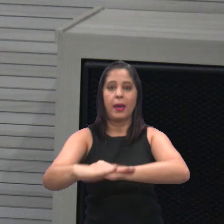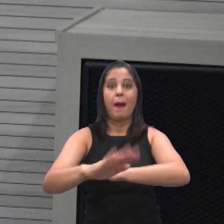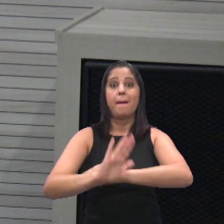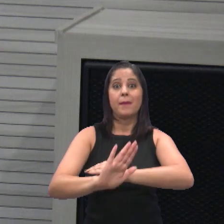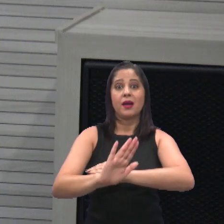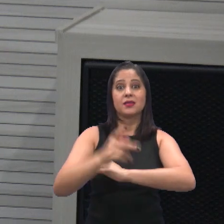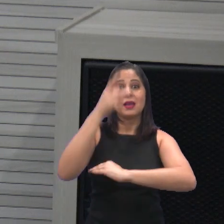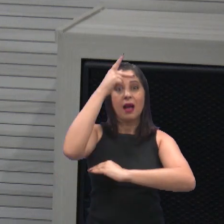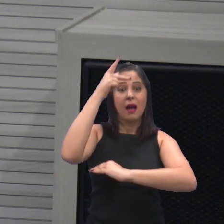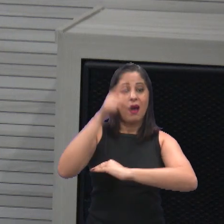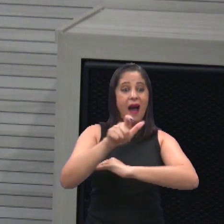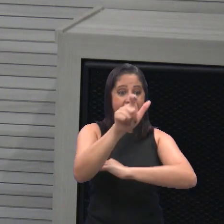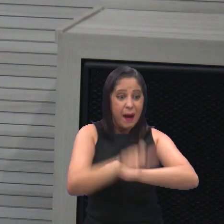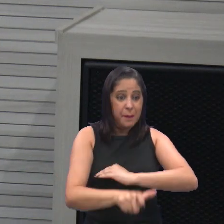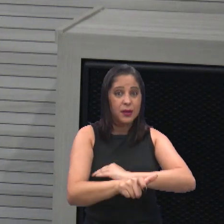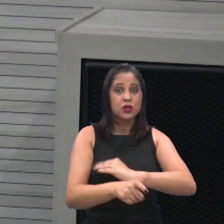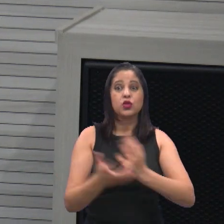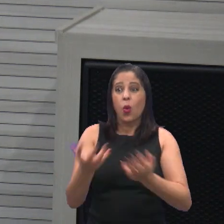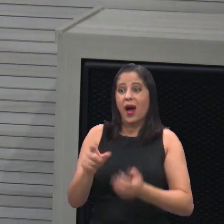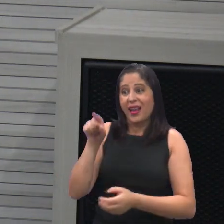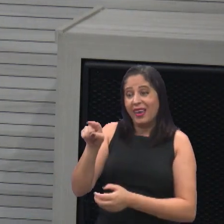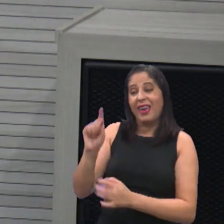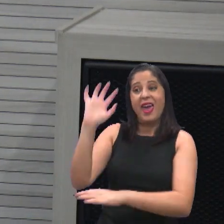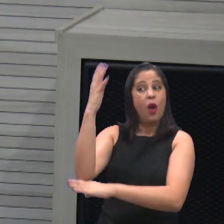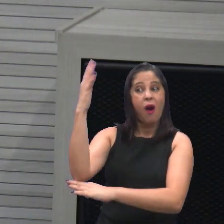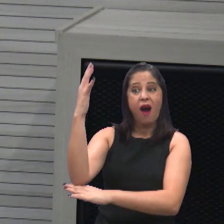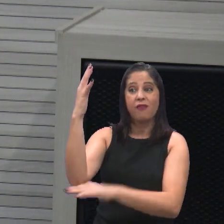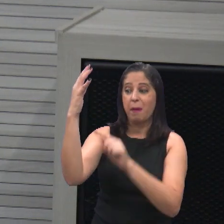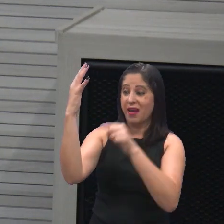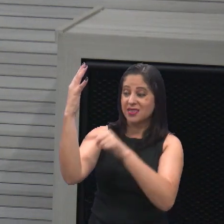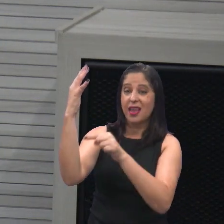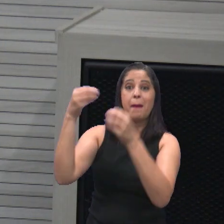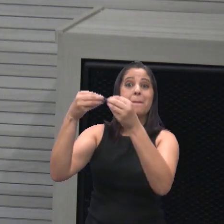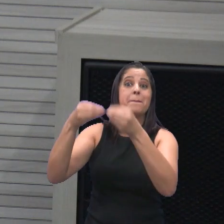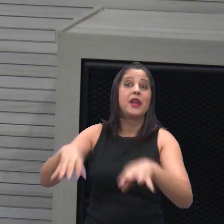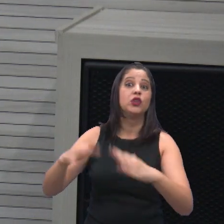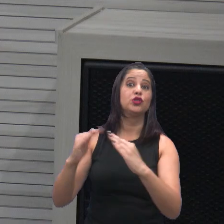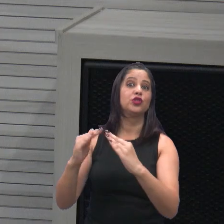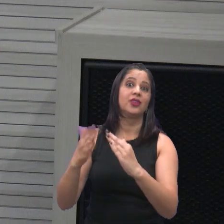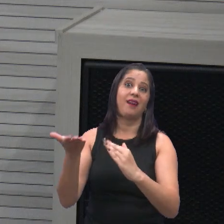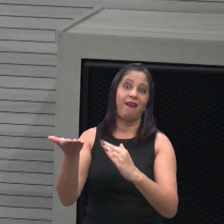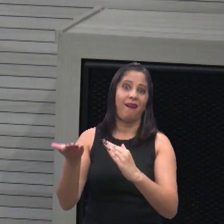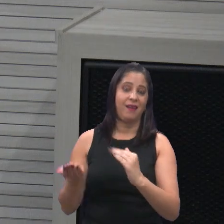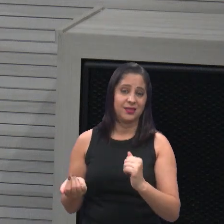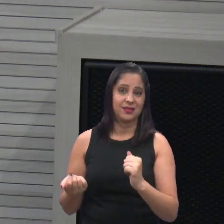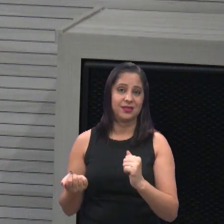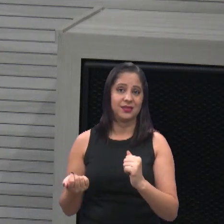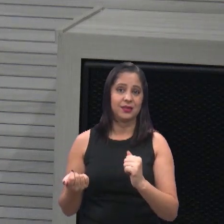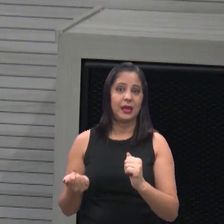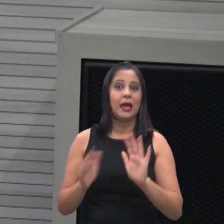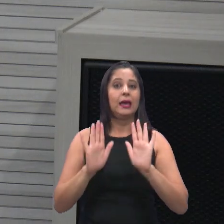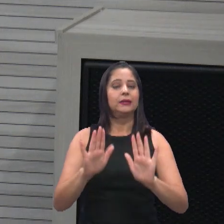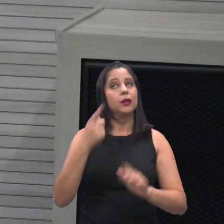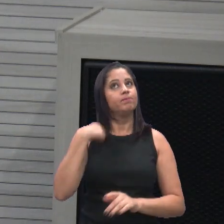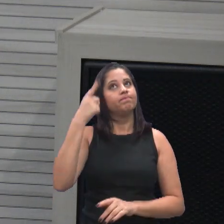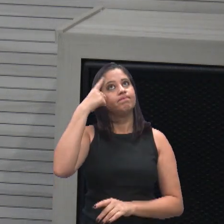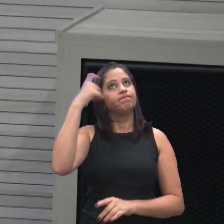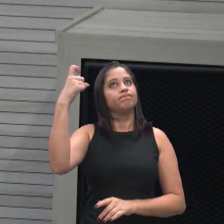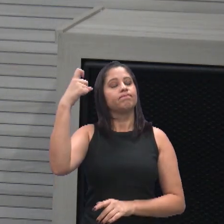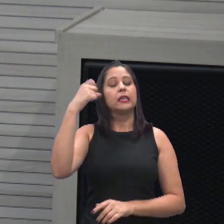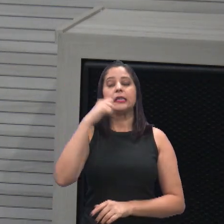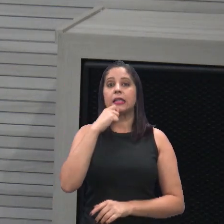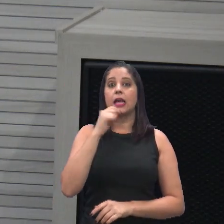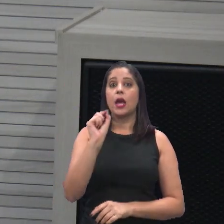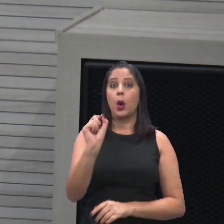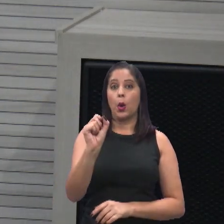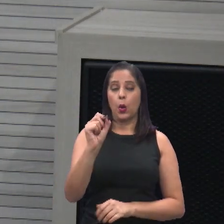Só que a árvore daquele tamanho está danificando o imóvel dela. Então, nossa ideia, e aí está sendo trabalhado, todos